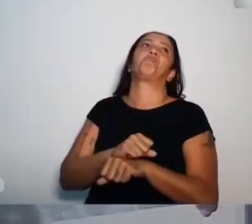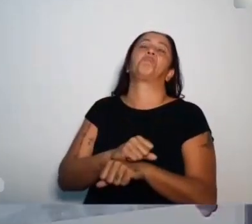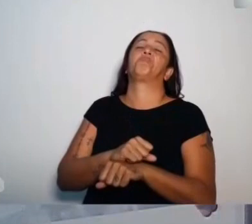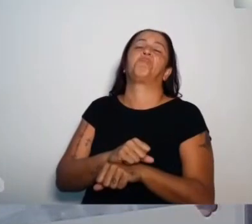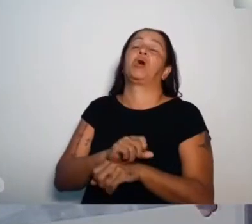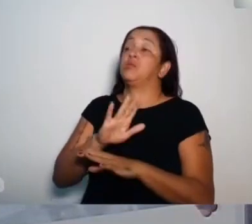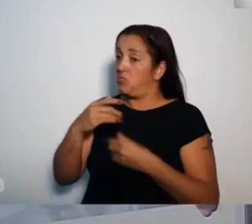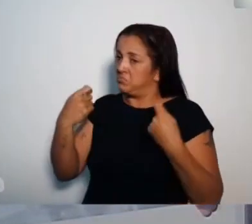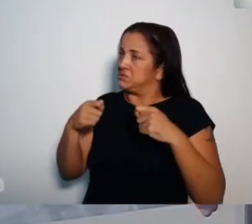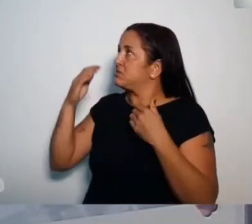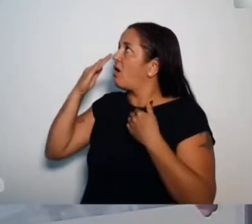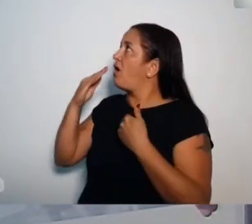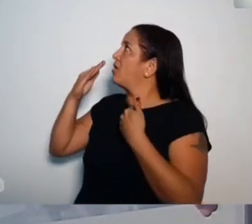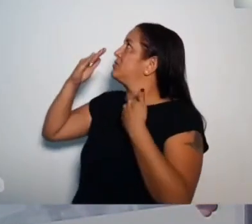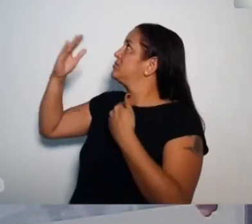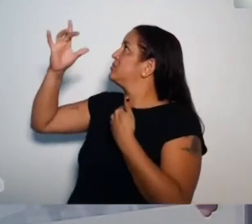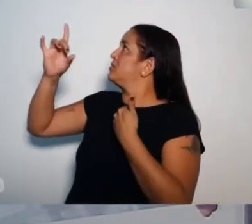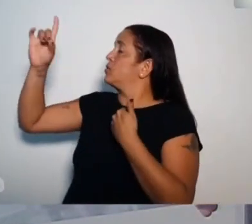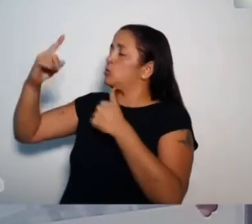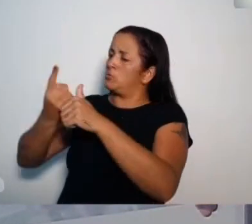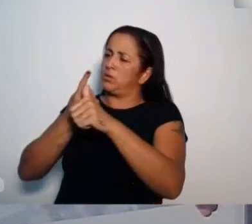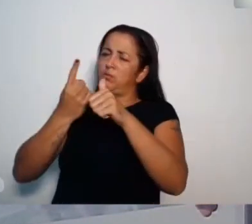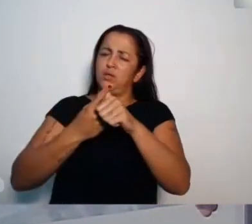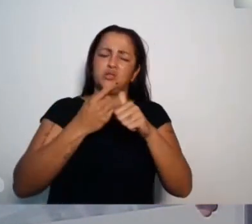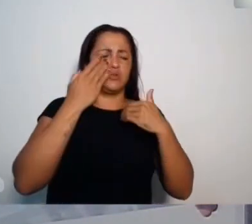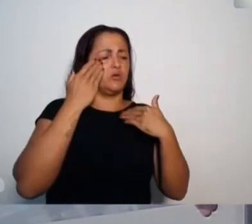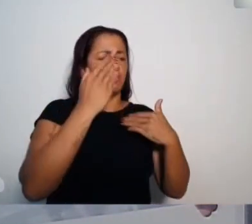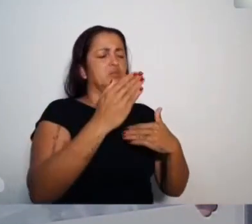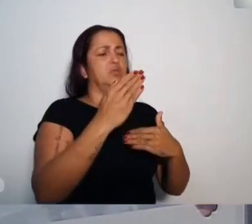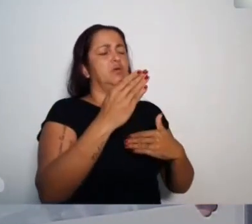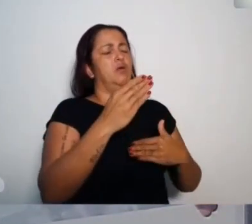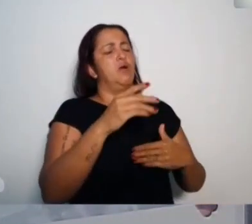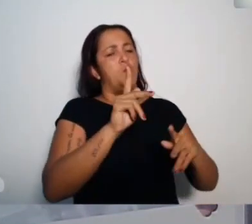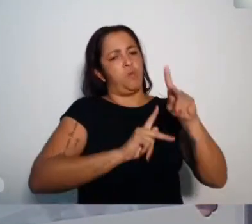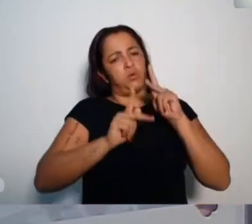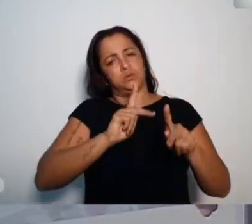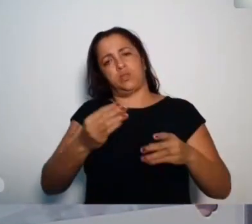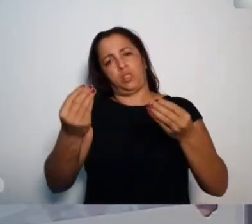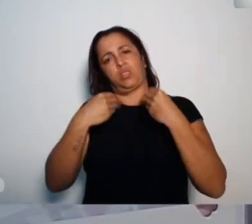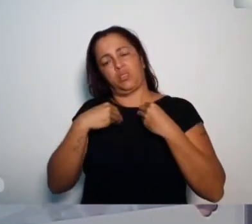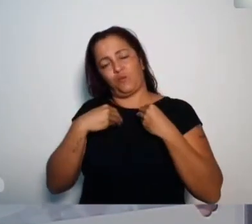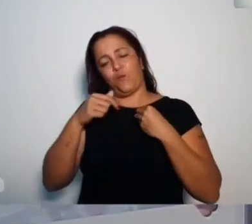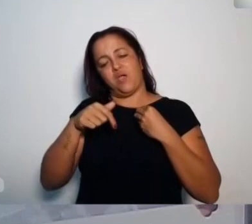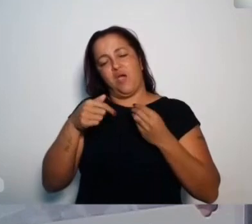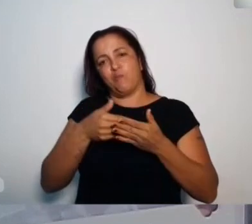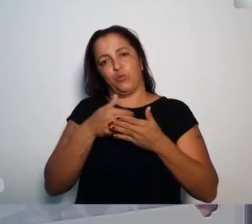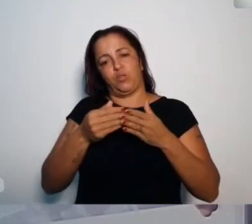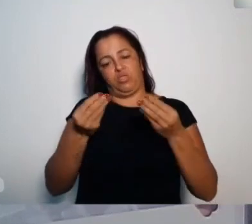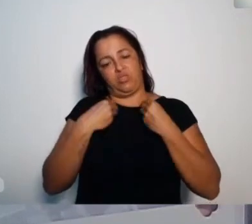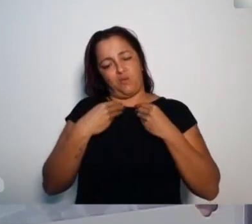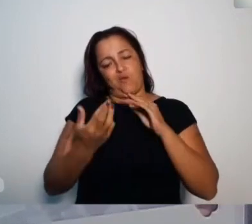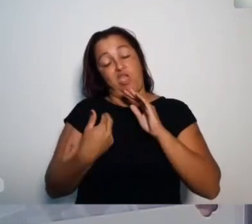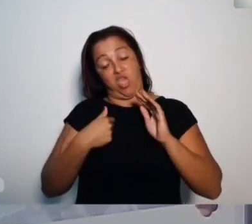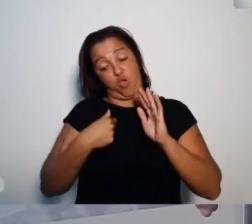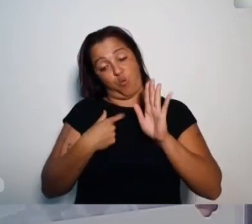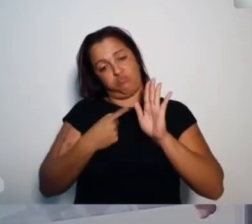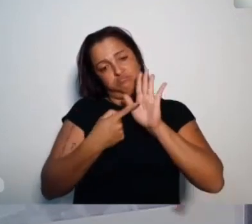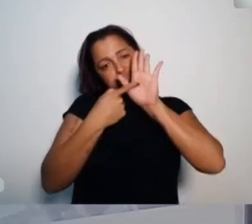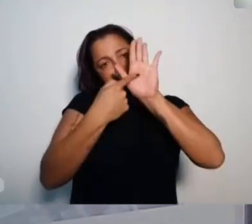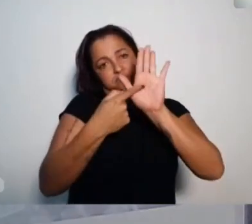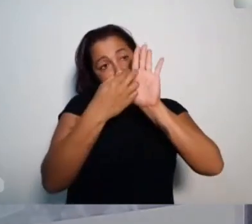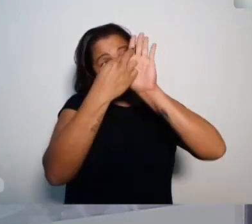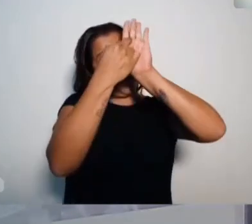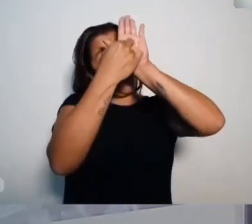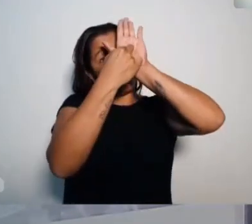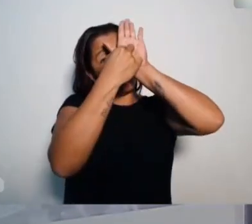primeiramente, agradecer à população de Botucatu que me deu a oportunidade de representá-las aqui no Legislativo.